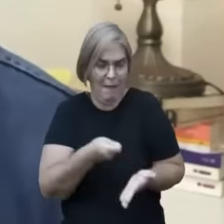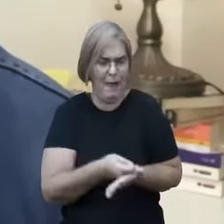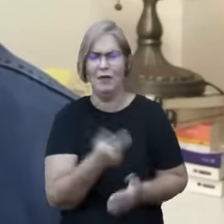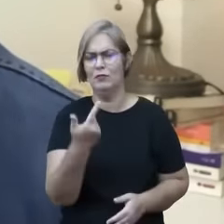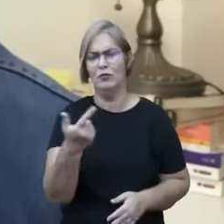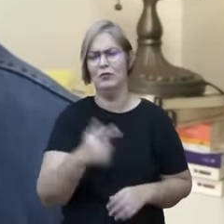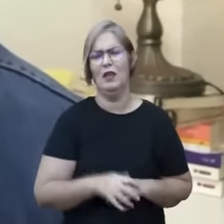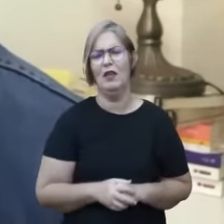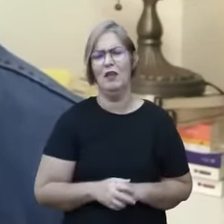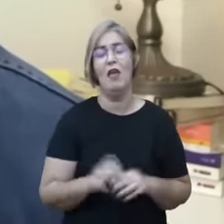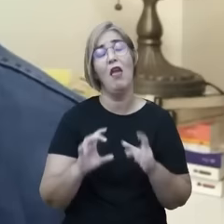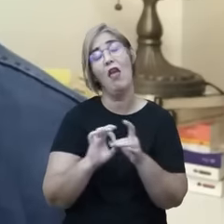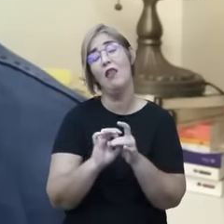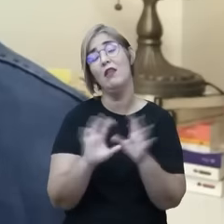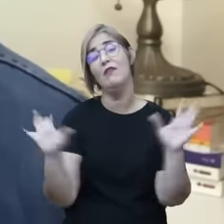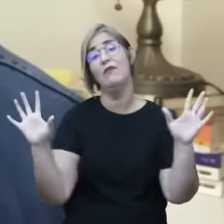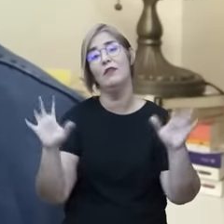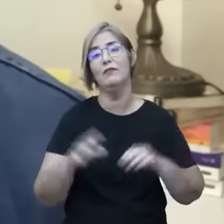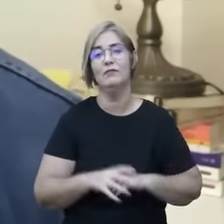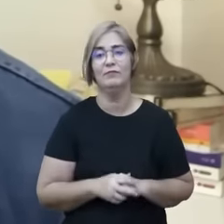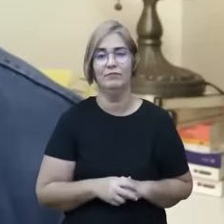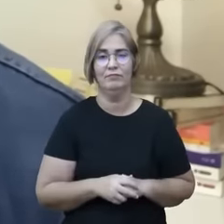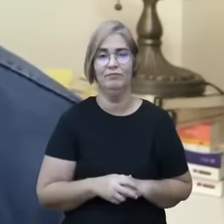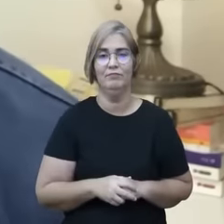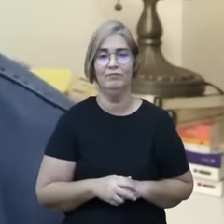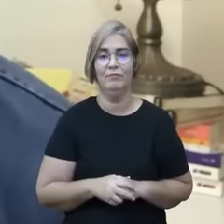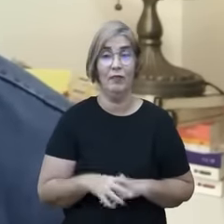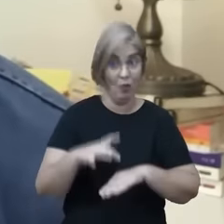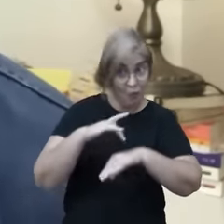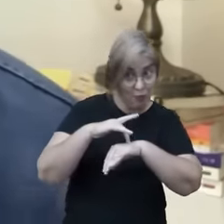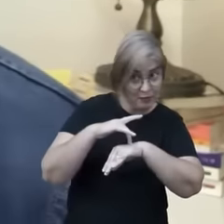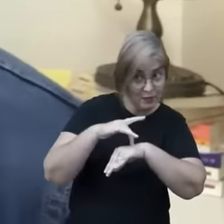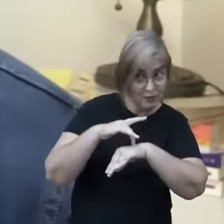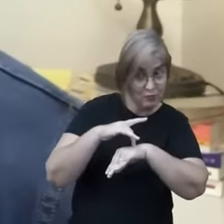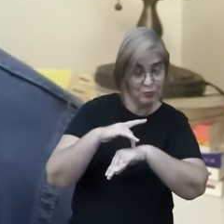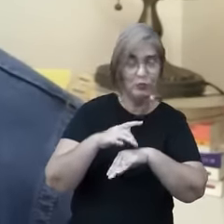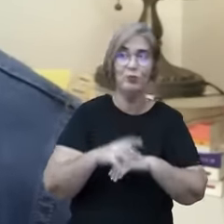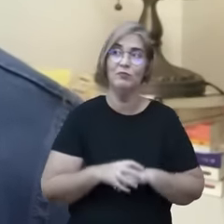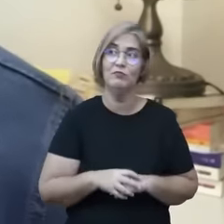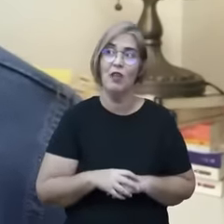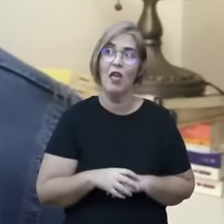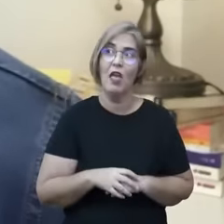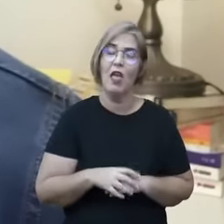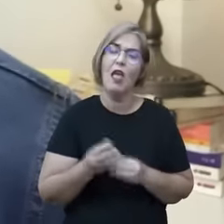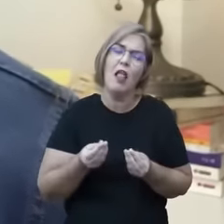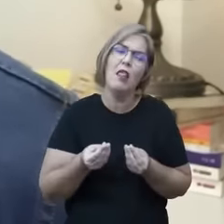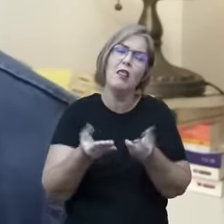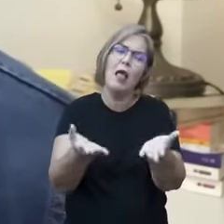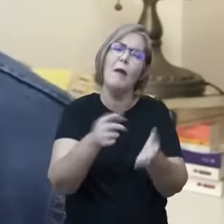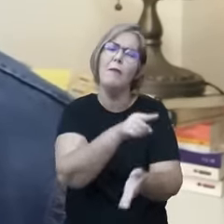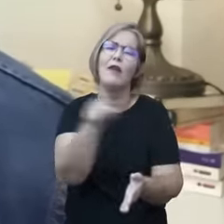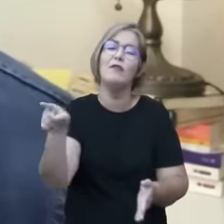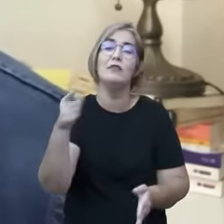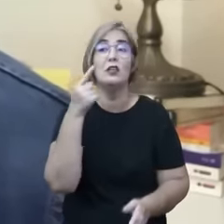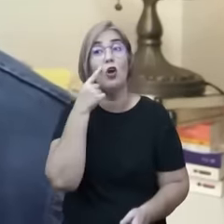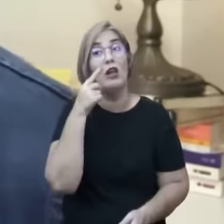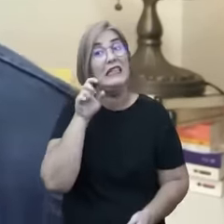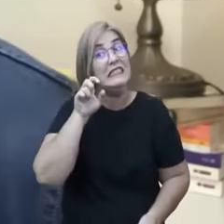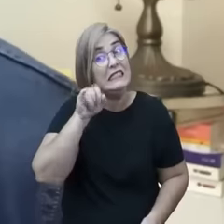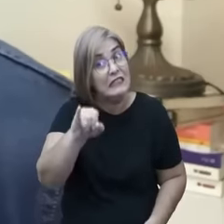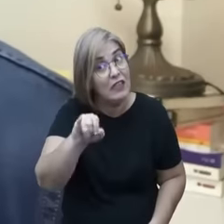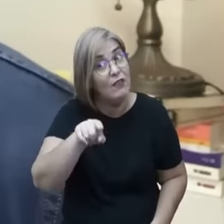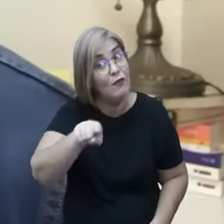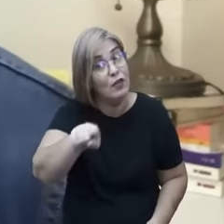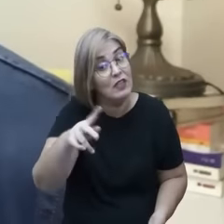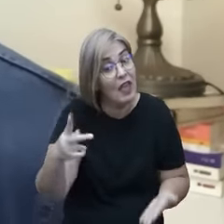que nada é proibido. O absurdo apenas dá um equivalente às consequências de seus atos.